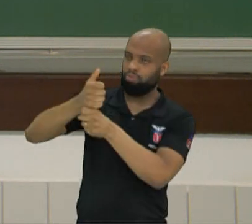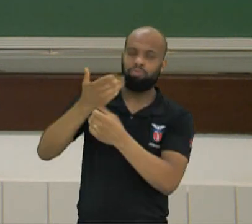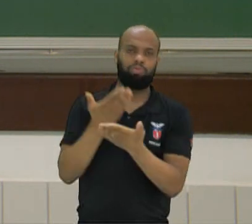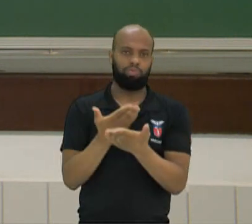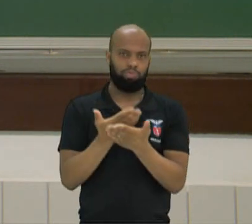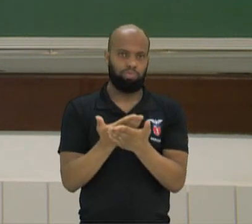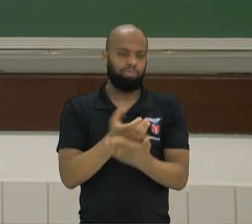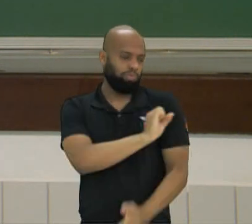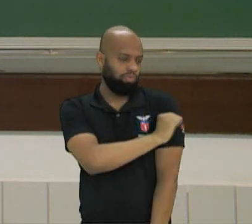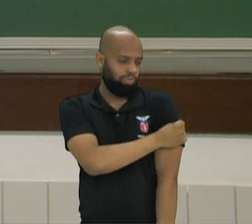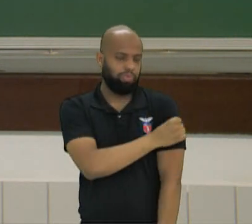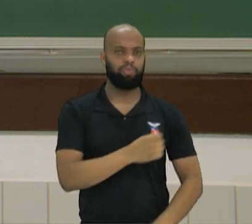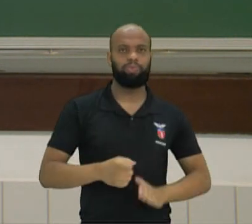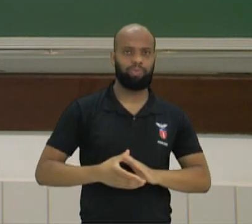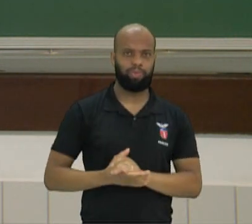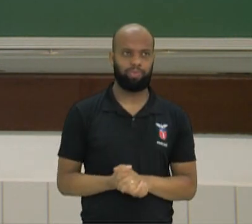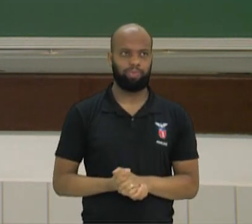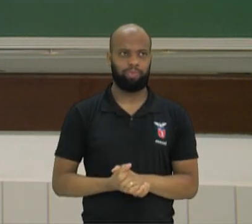beleza?